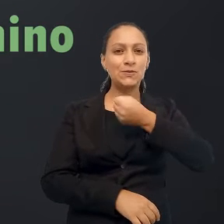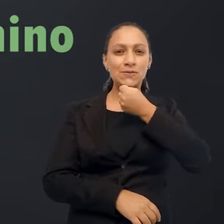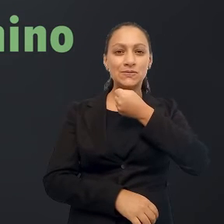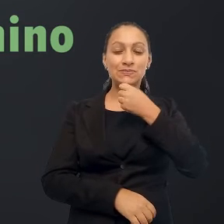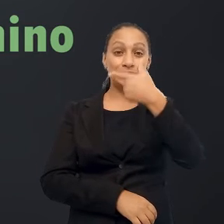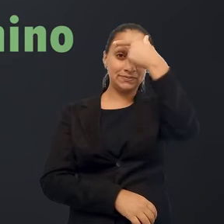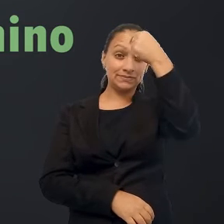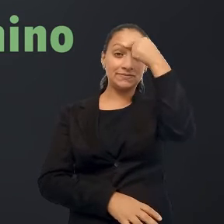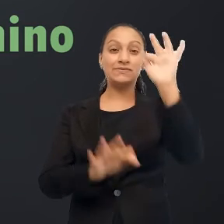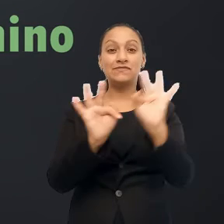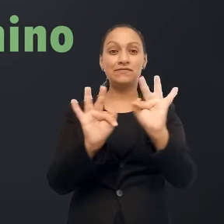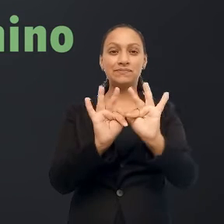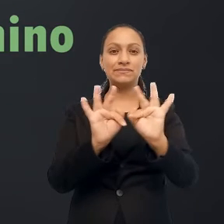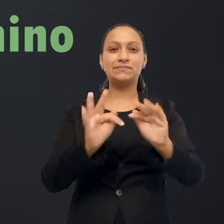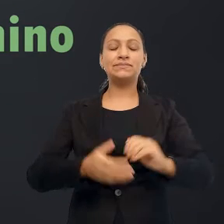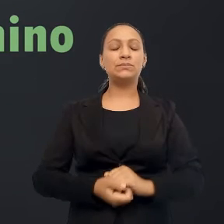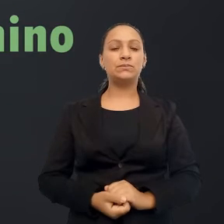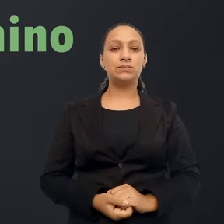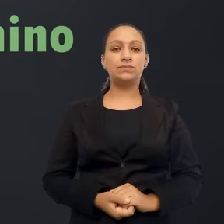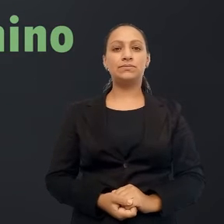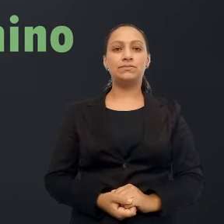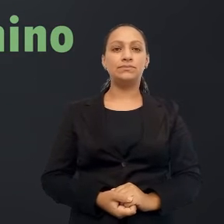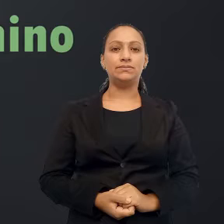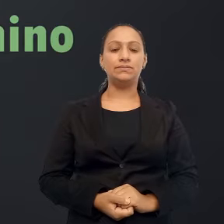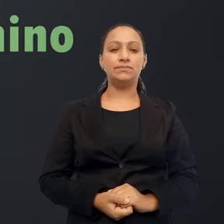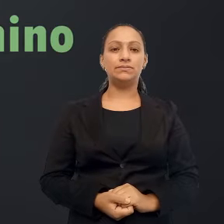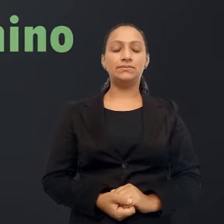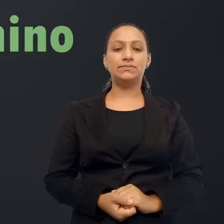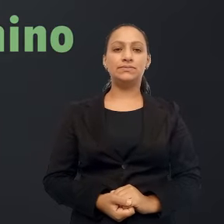da Universidade Fevale.